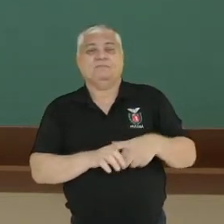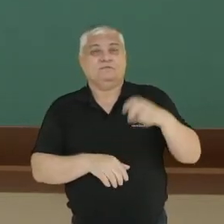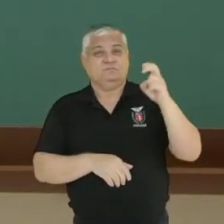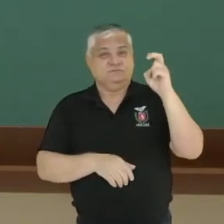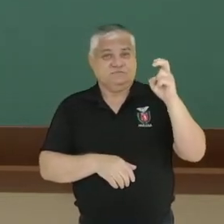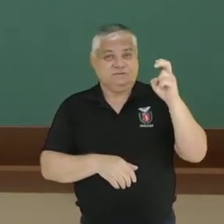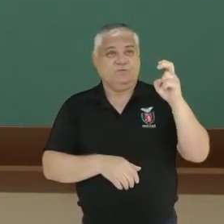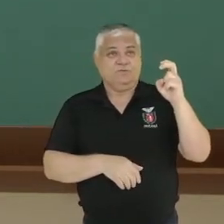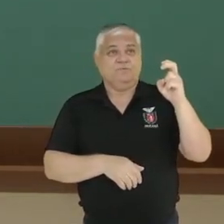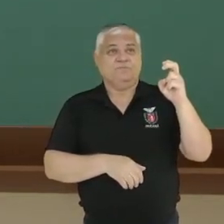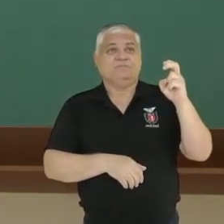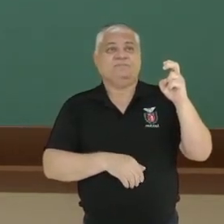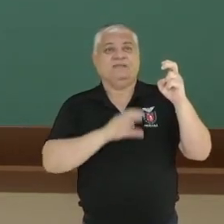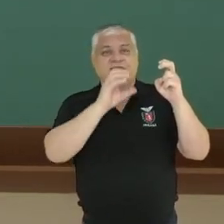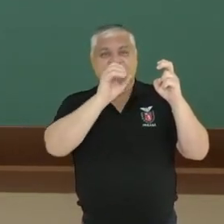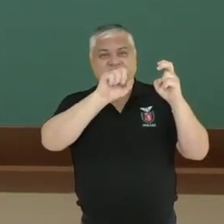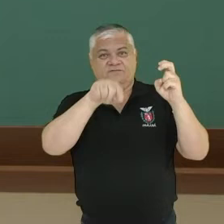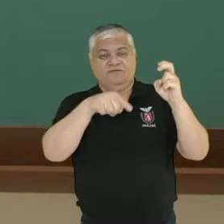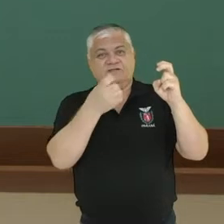5,